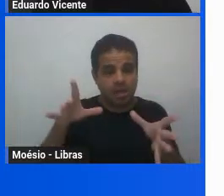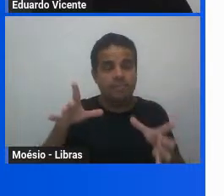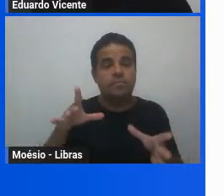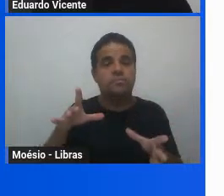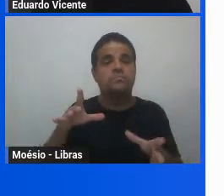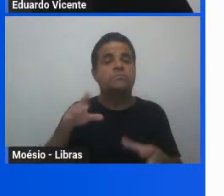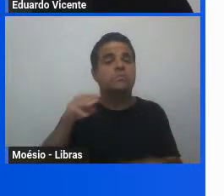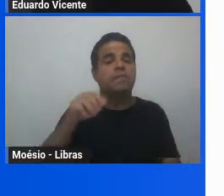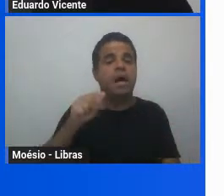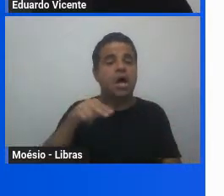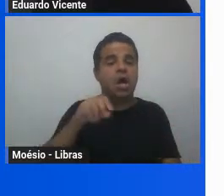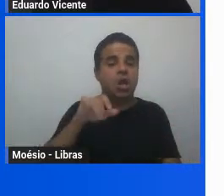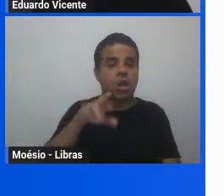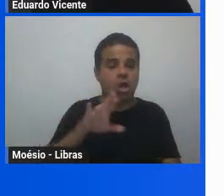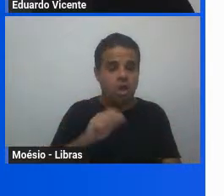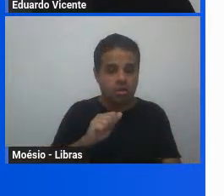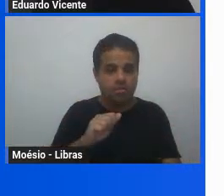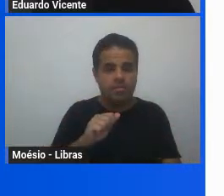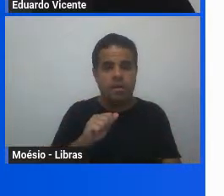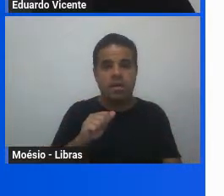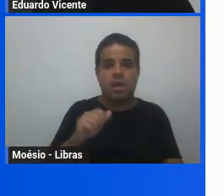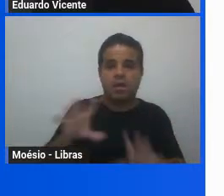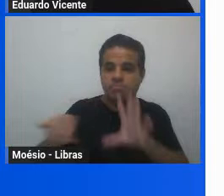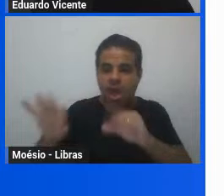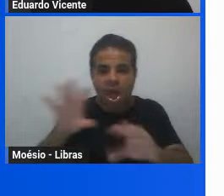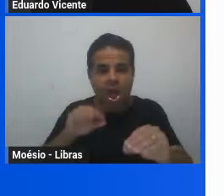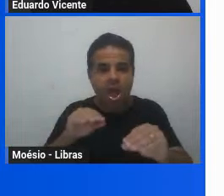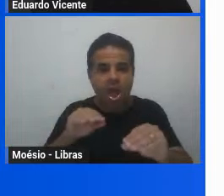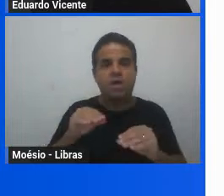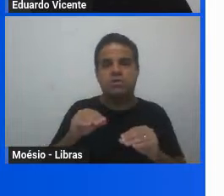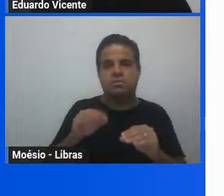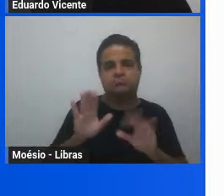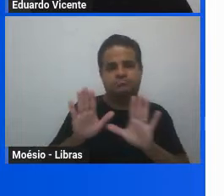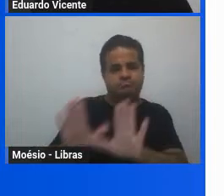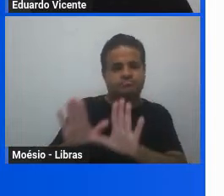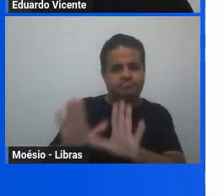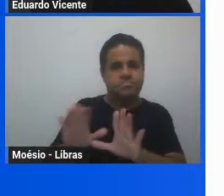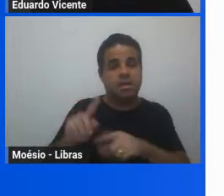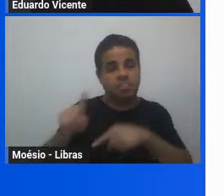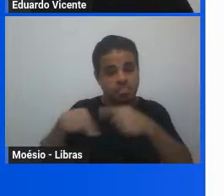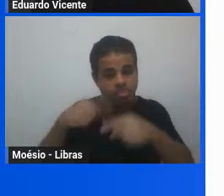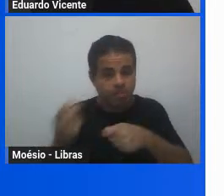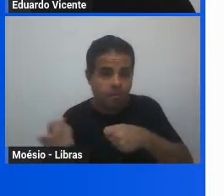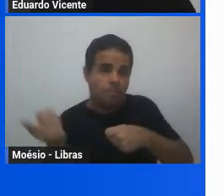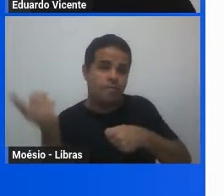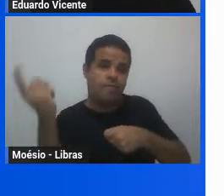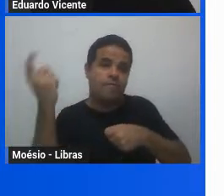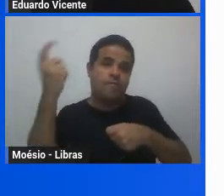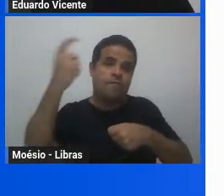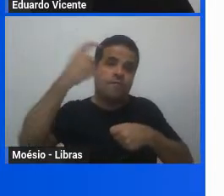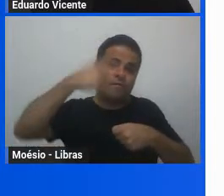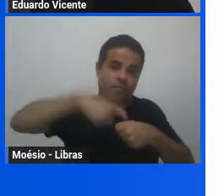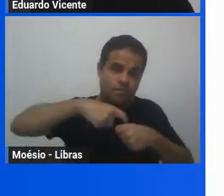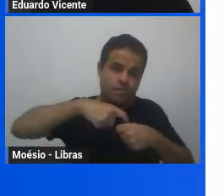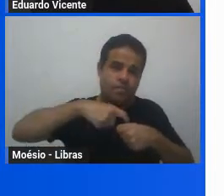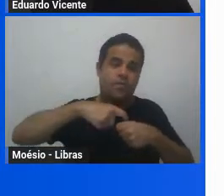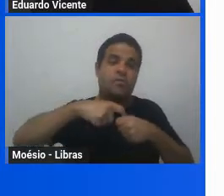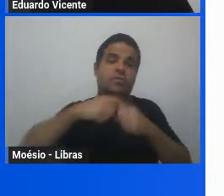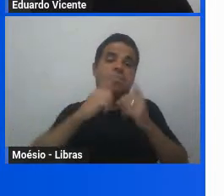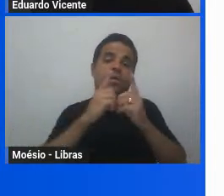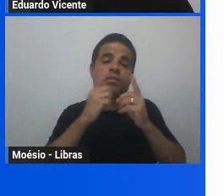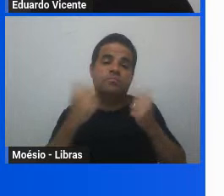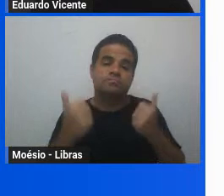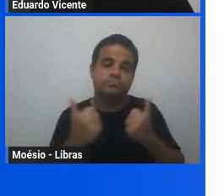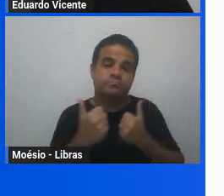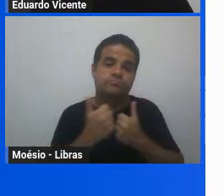Heimlich e peça ajuda imediatamente. E volte, iniciando o atendimento de suporte básico de